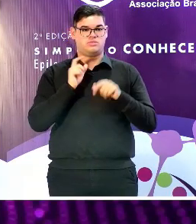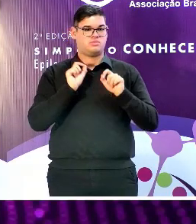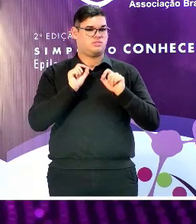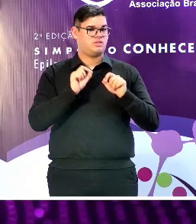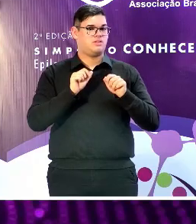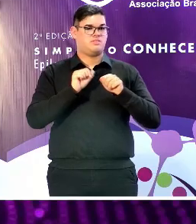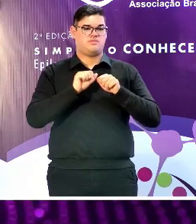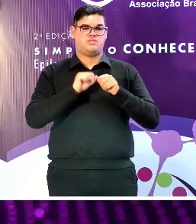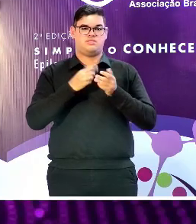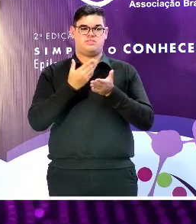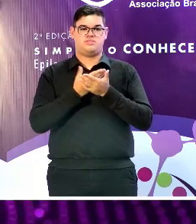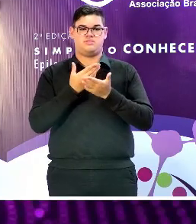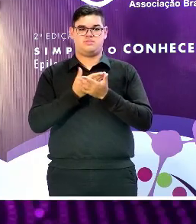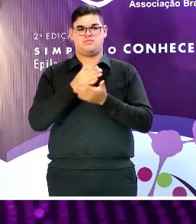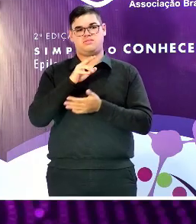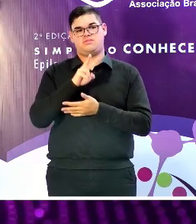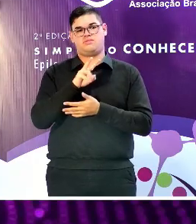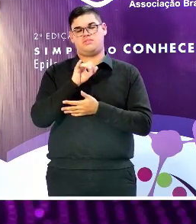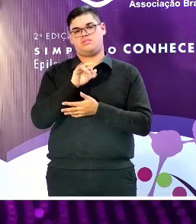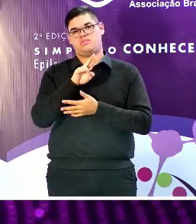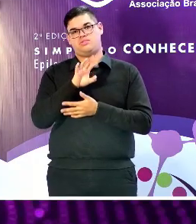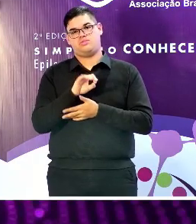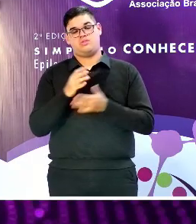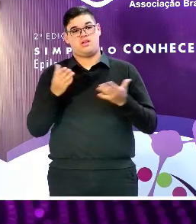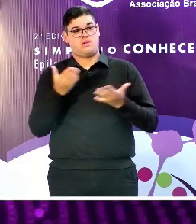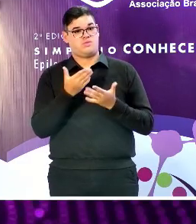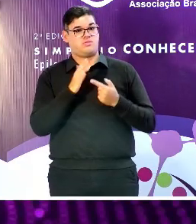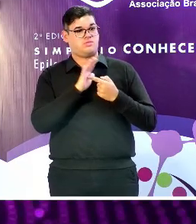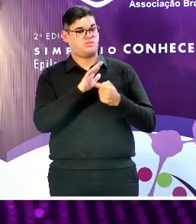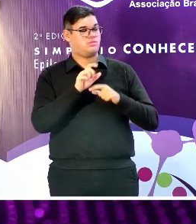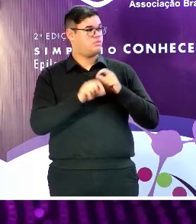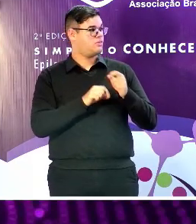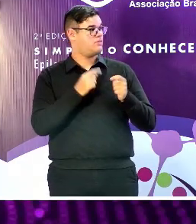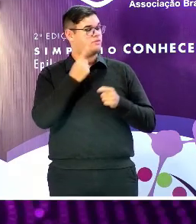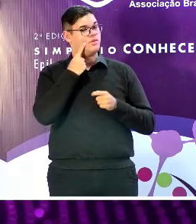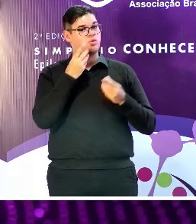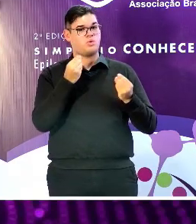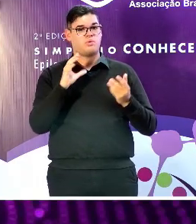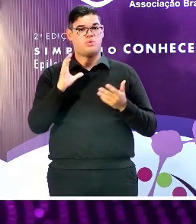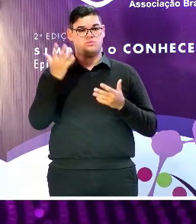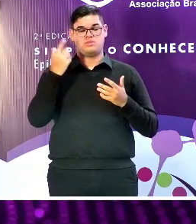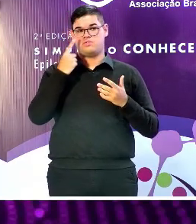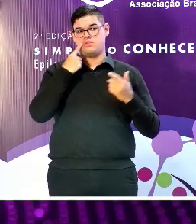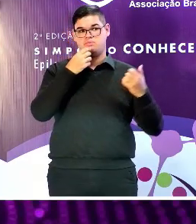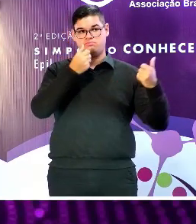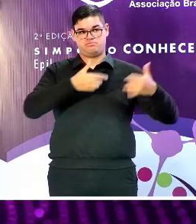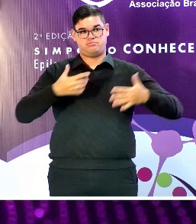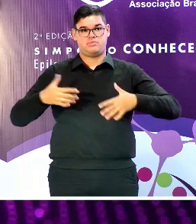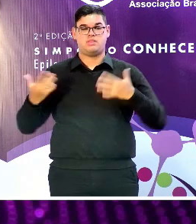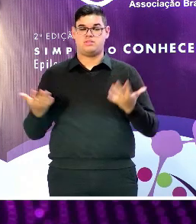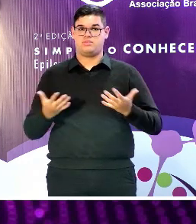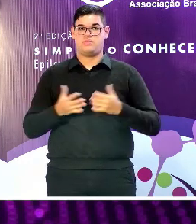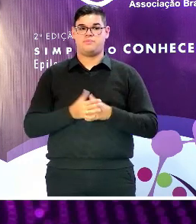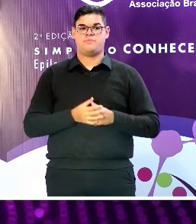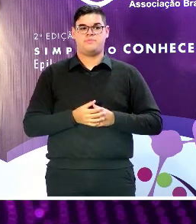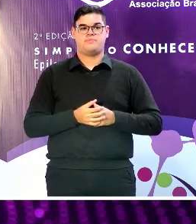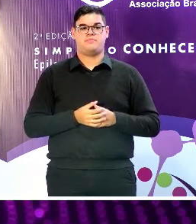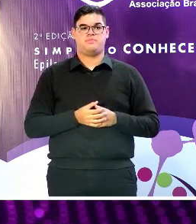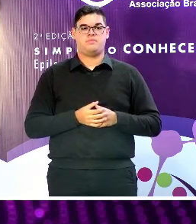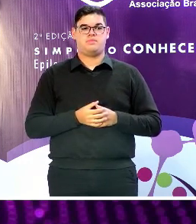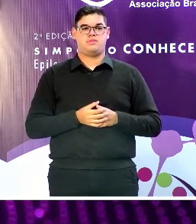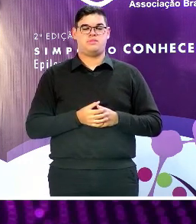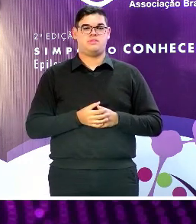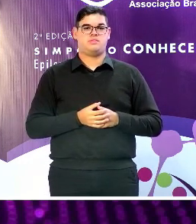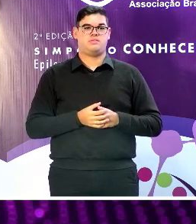in vitro. A gente falou assim, vamos passar agora para um modelo in vivo e ver o que acontece. Então, a gente tratou, né, os animais,